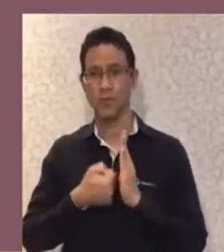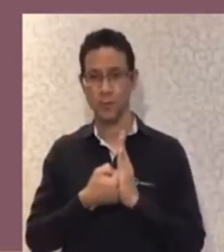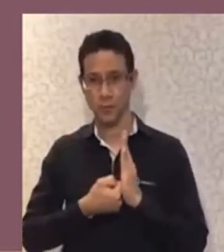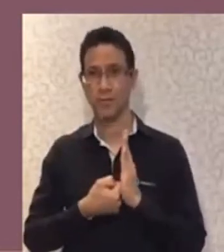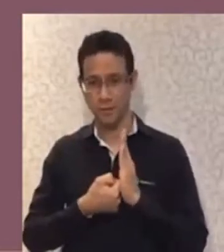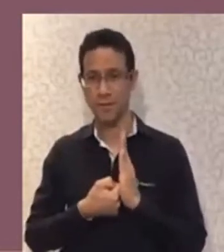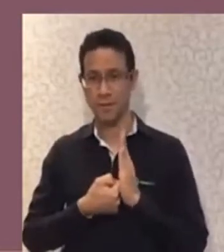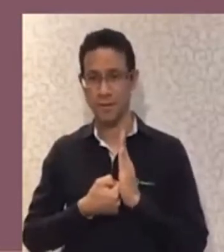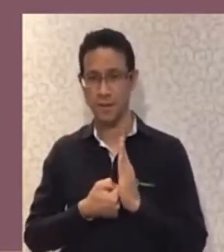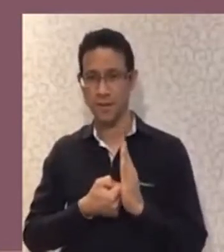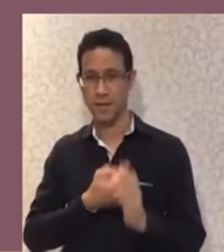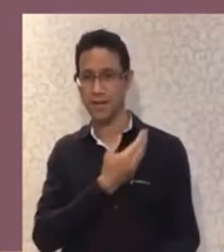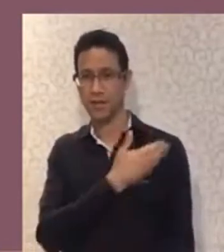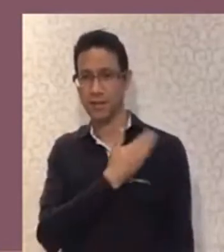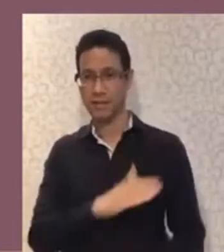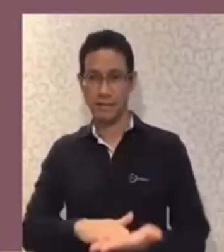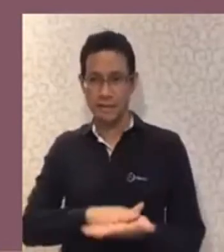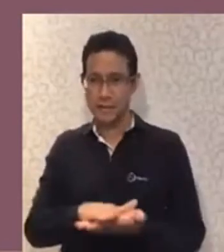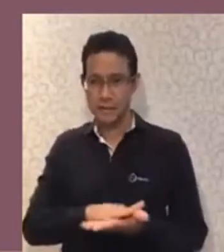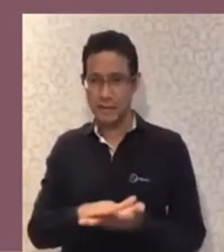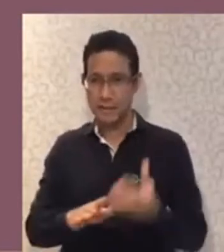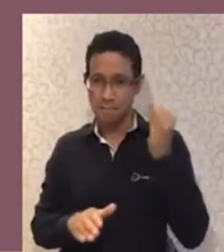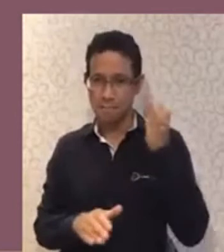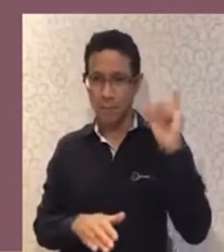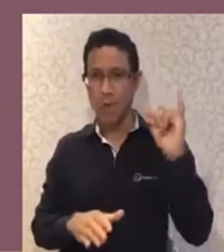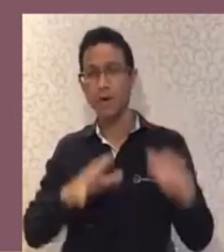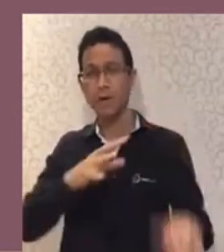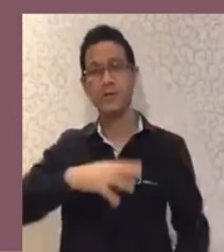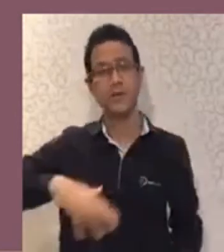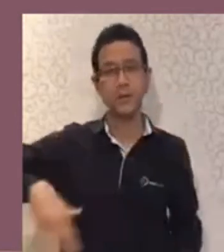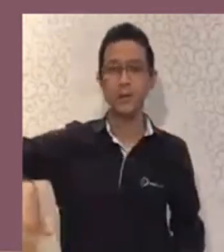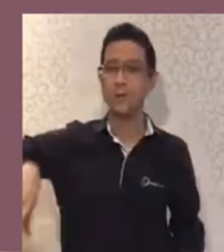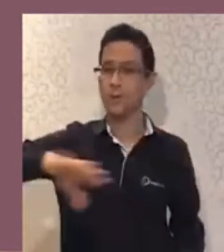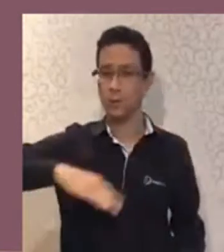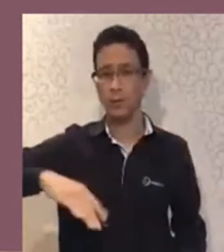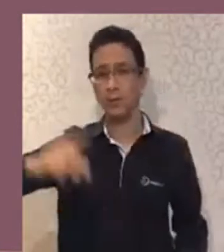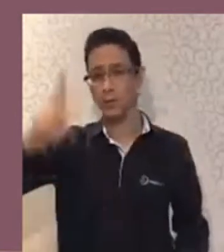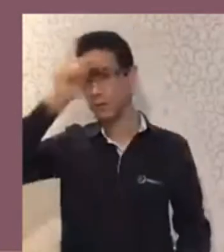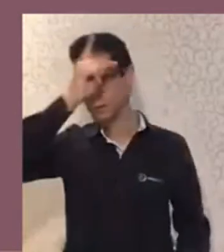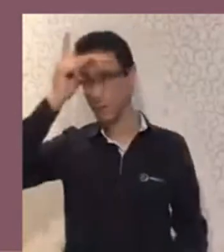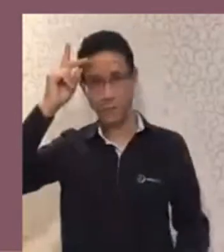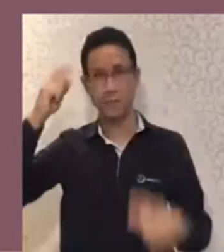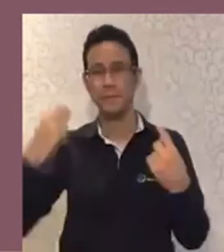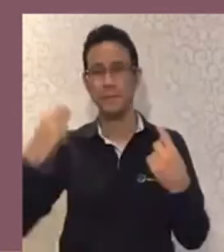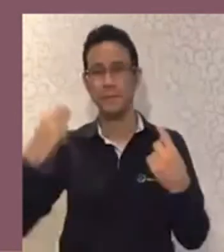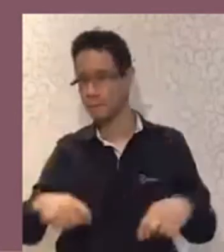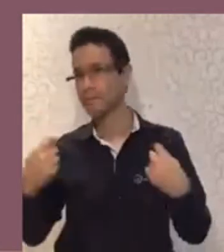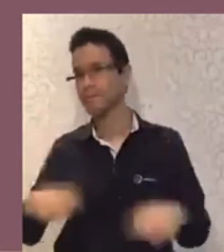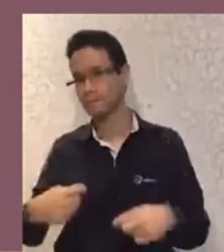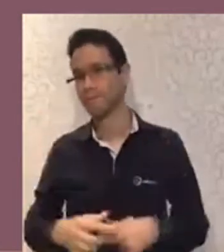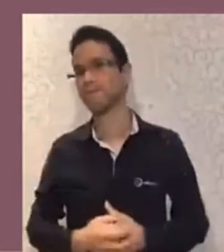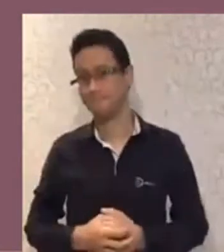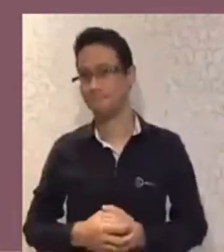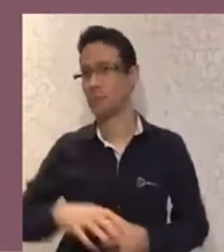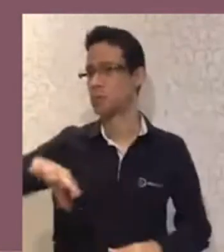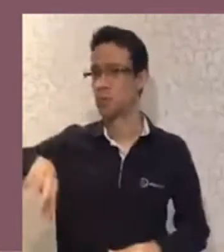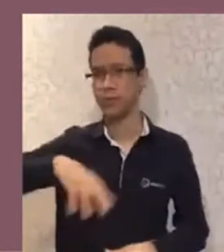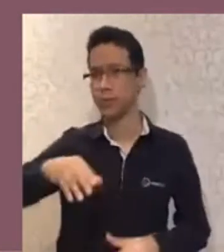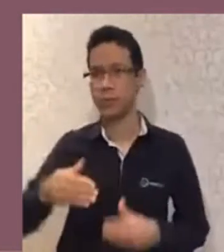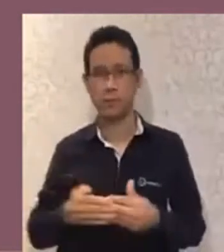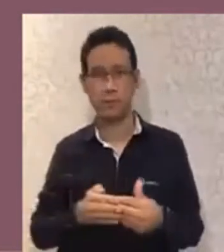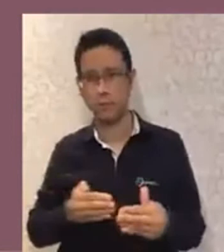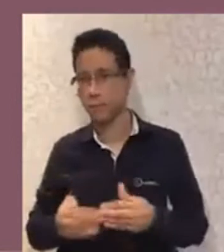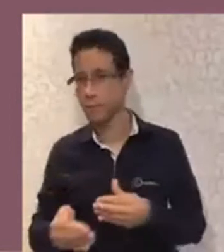o racismo é uma luta de todas as pessoas, né? De todas as pessoas, independentemente